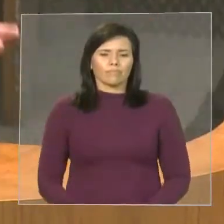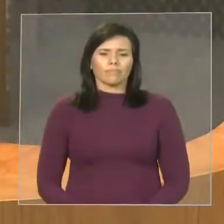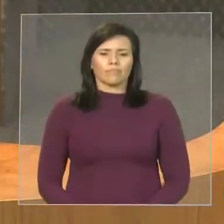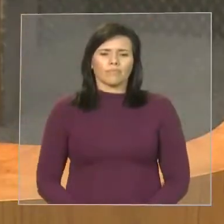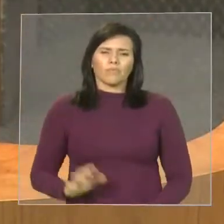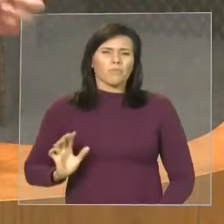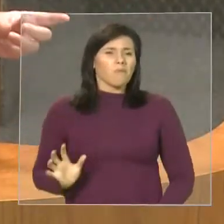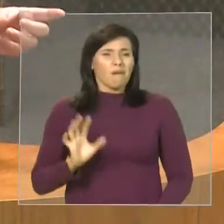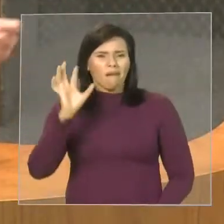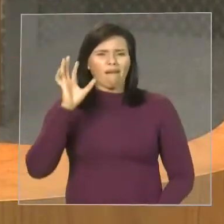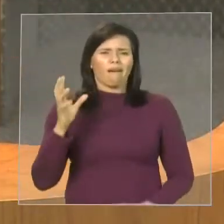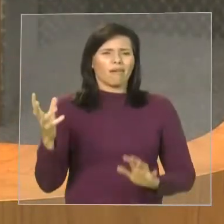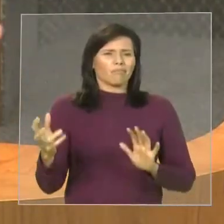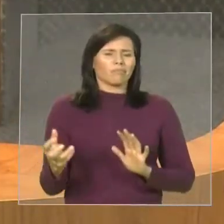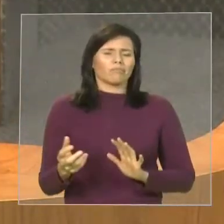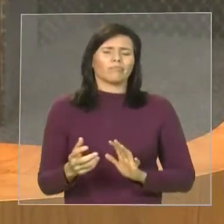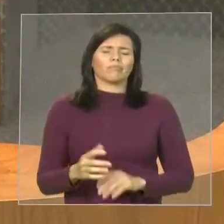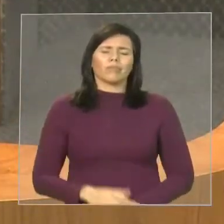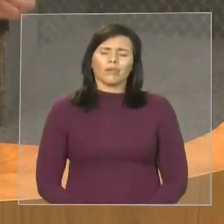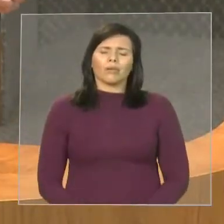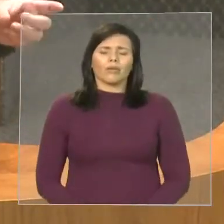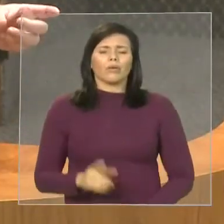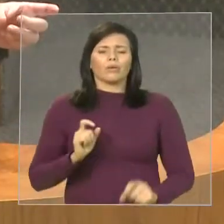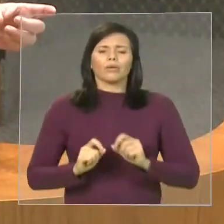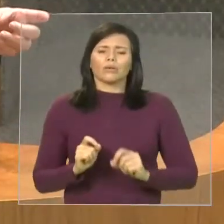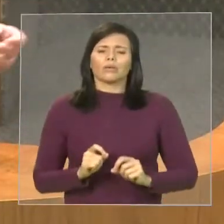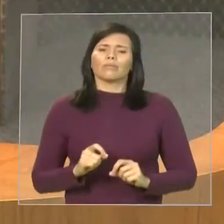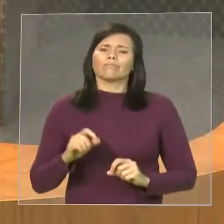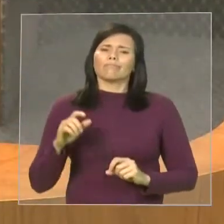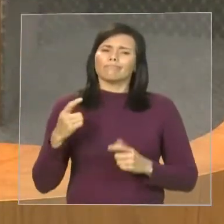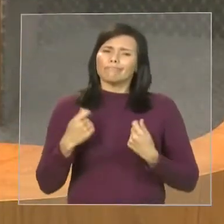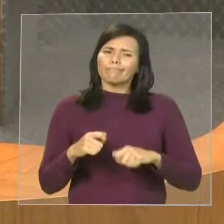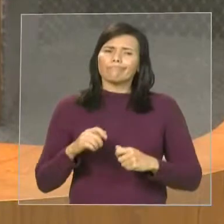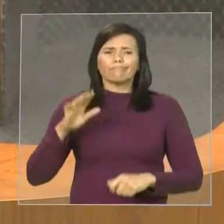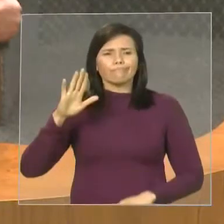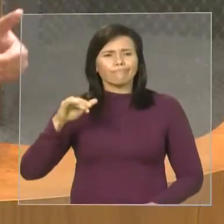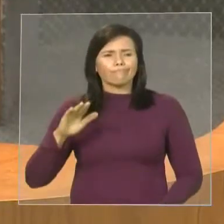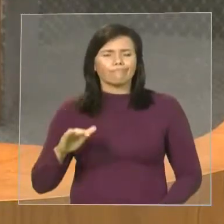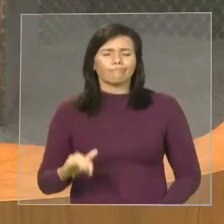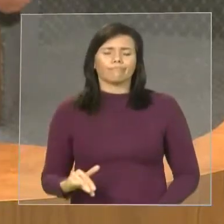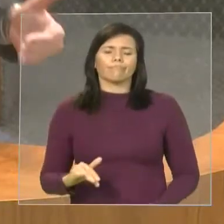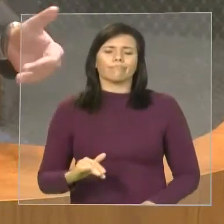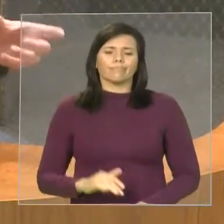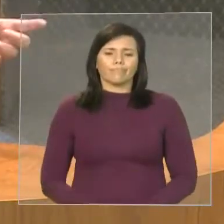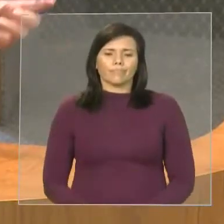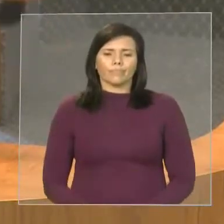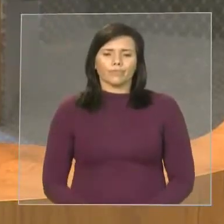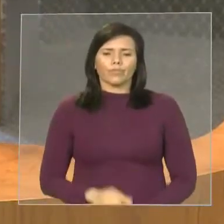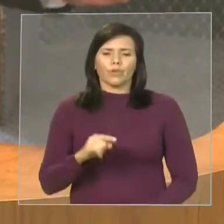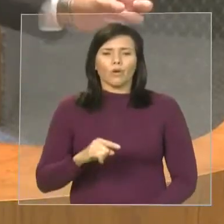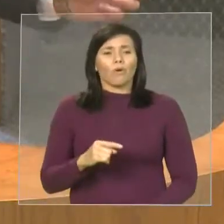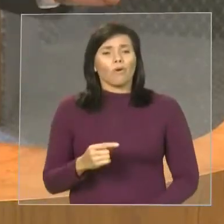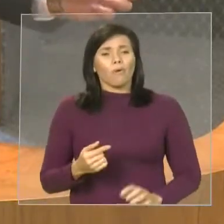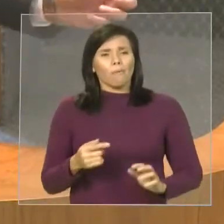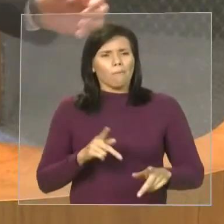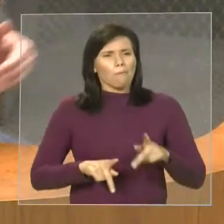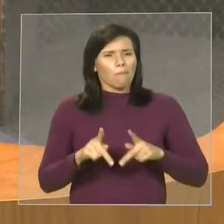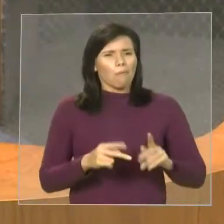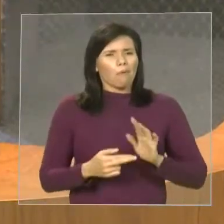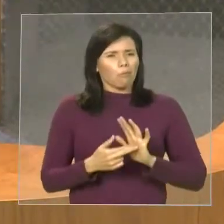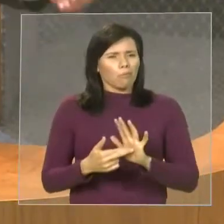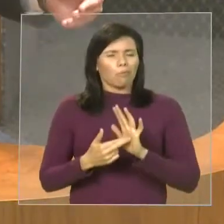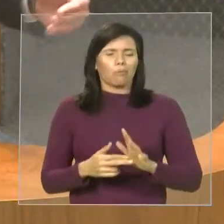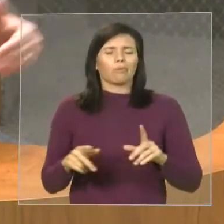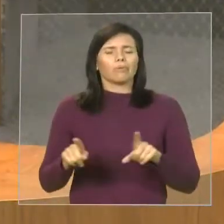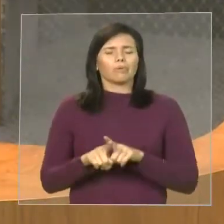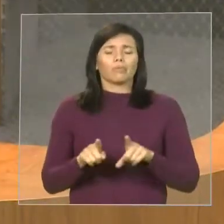custos, era um custo muito menor e com mais identidade entre a população que vai ser representada, que seriam pequenos distritos, e os